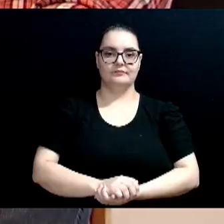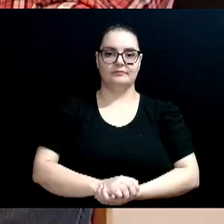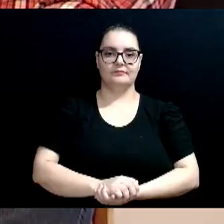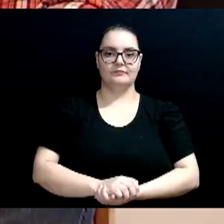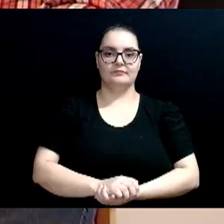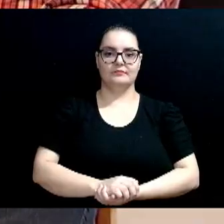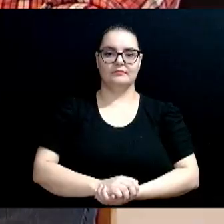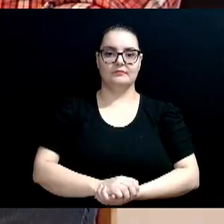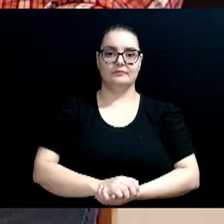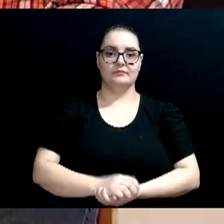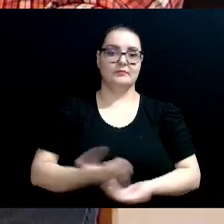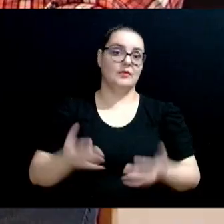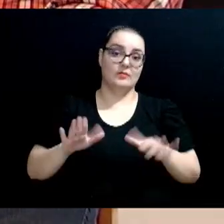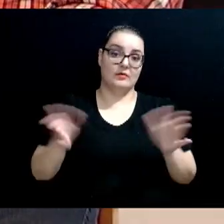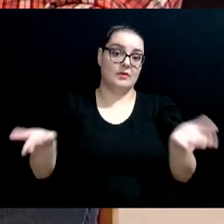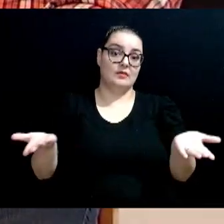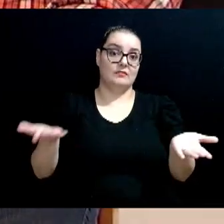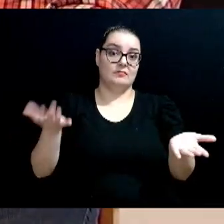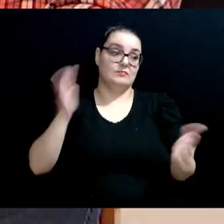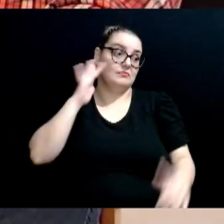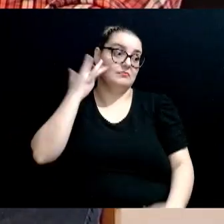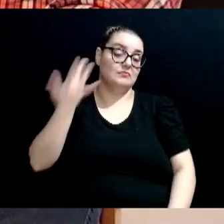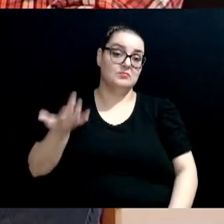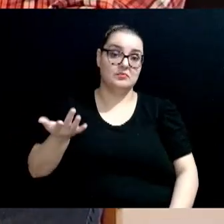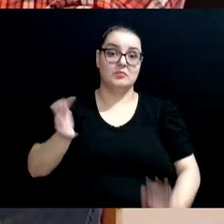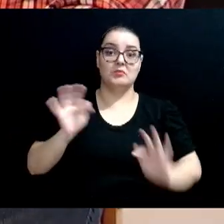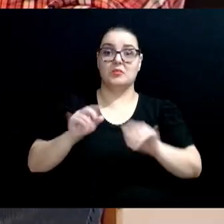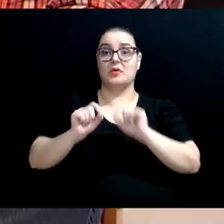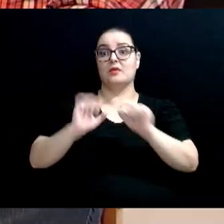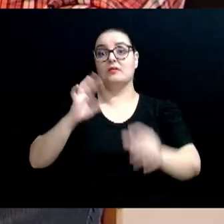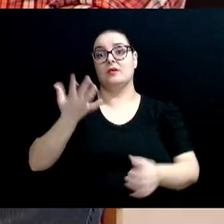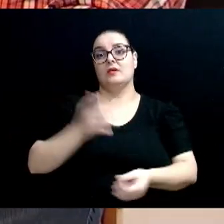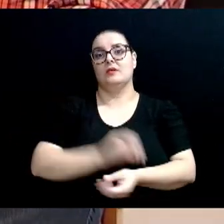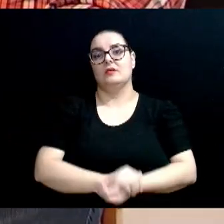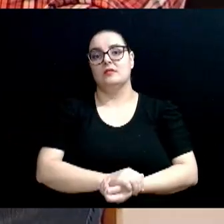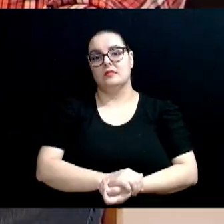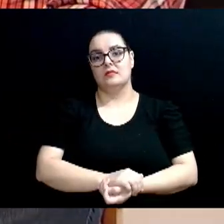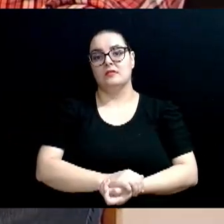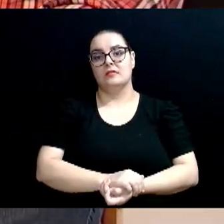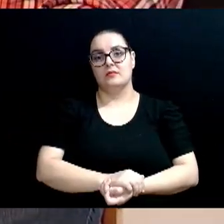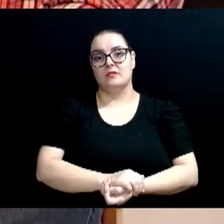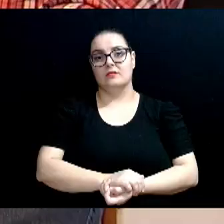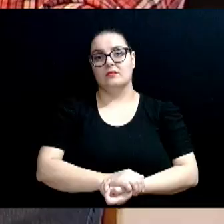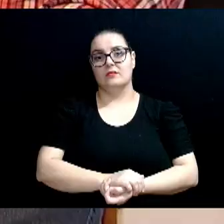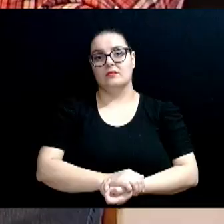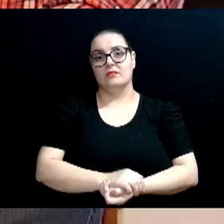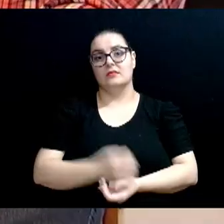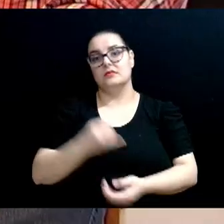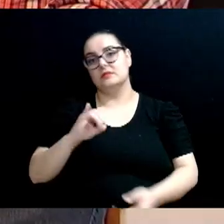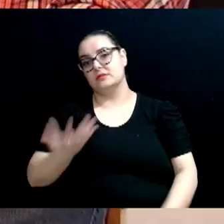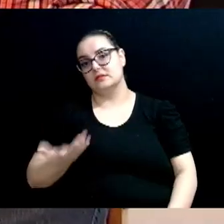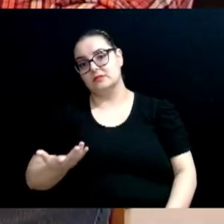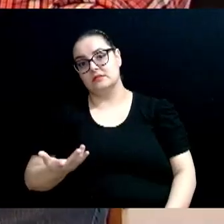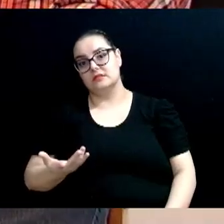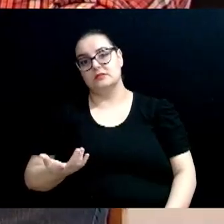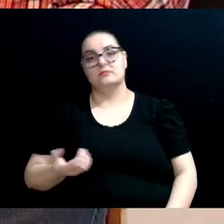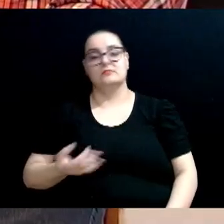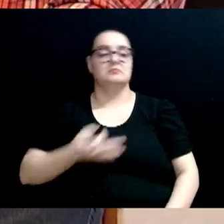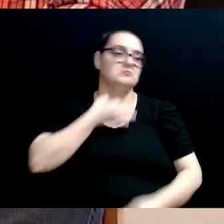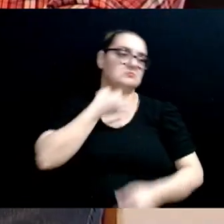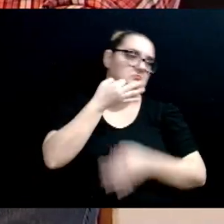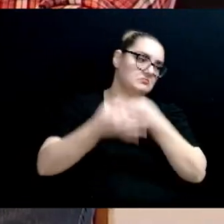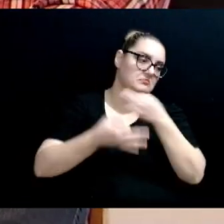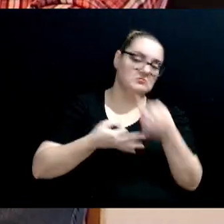ficar, né? A gente não sabe o que fim vai dar. Então, se couber alguma sugestão para alguém